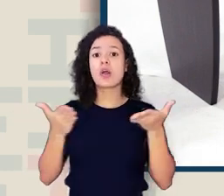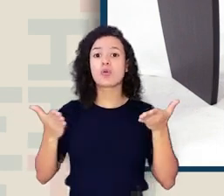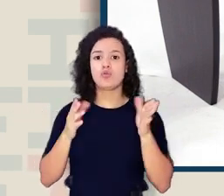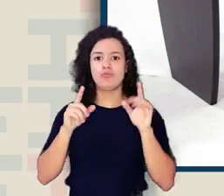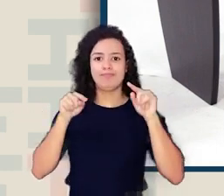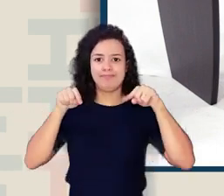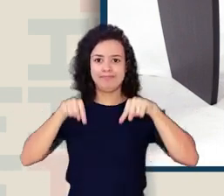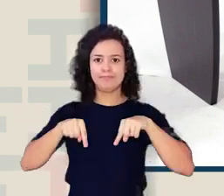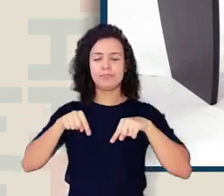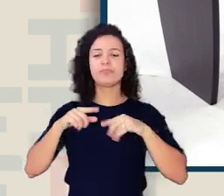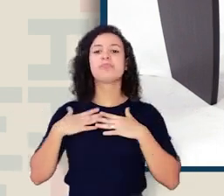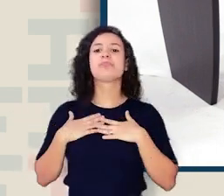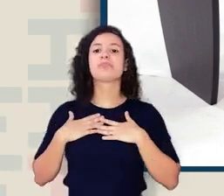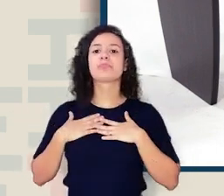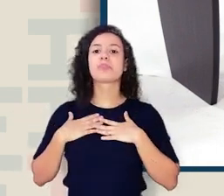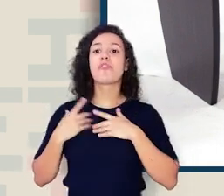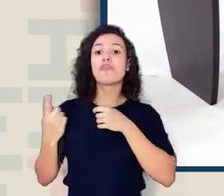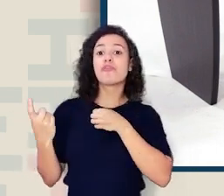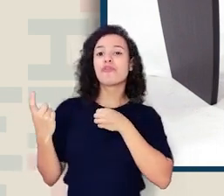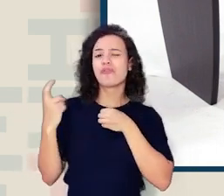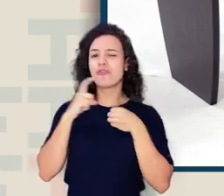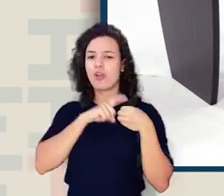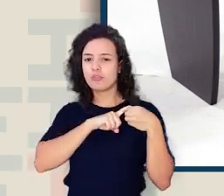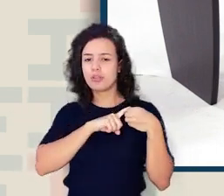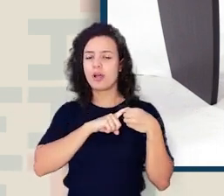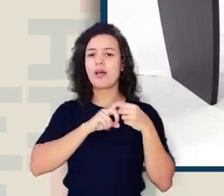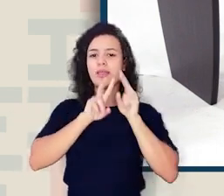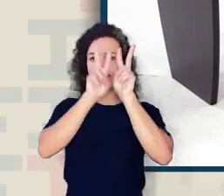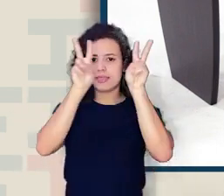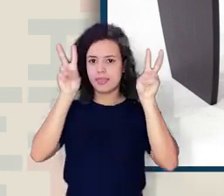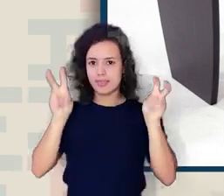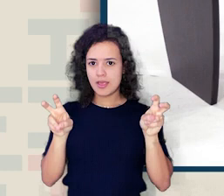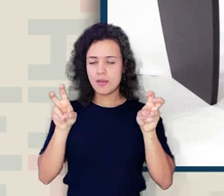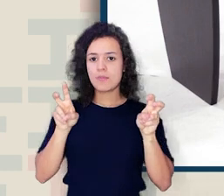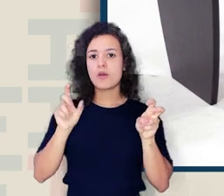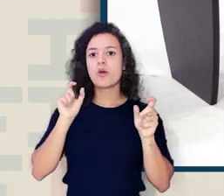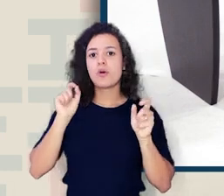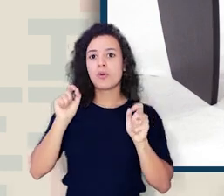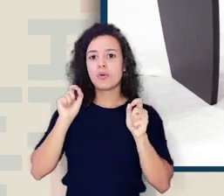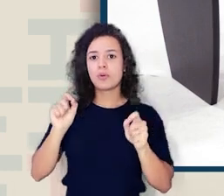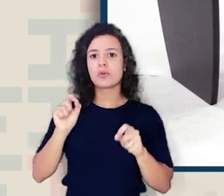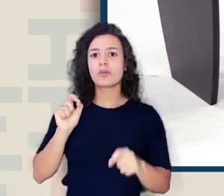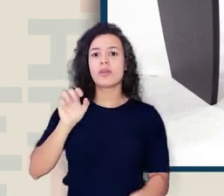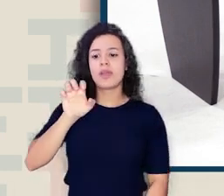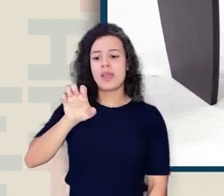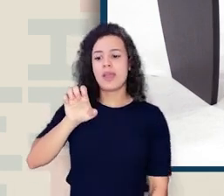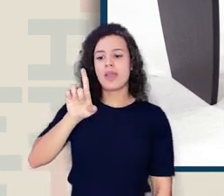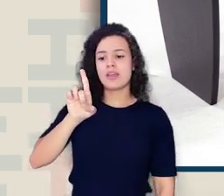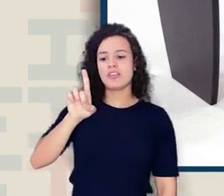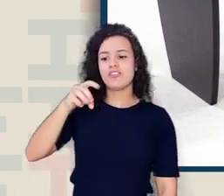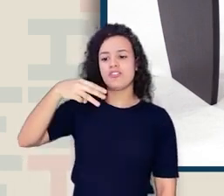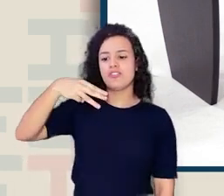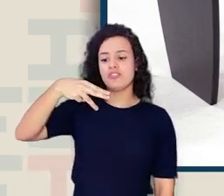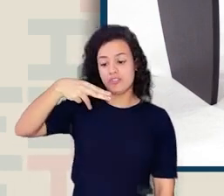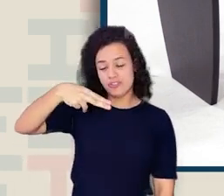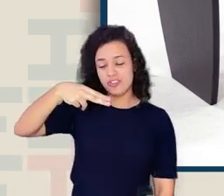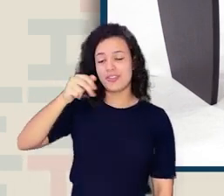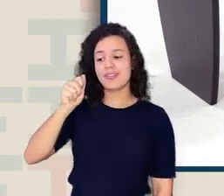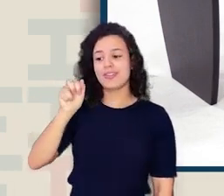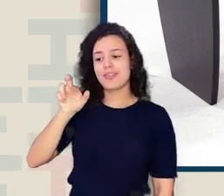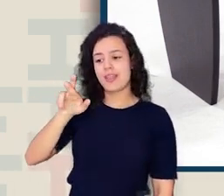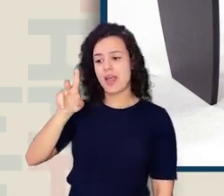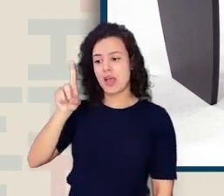eu vou voltar um pouco aqui do nosso contexto, quando eu me referi à composição do nosso querido compositor Ednardo,